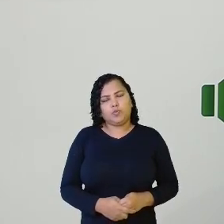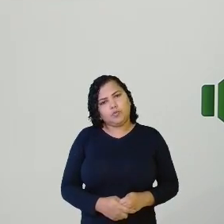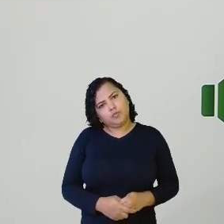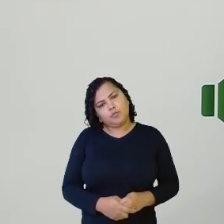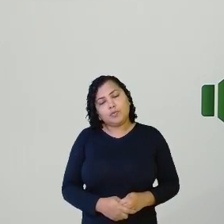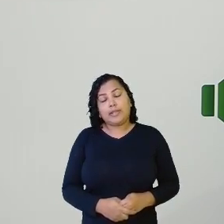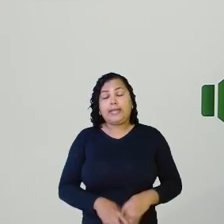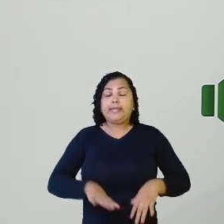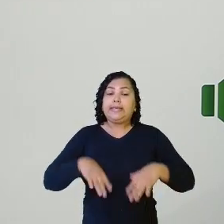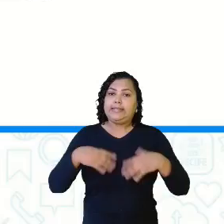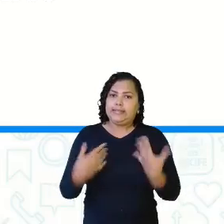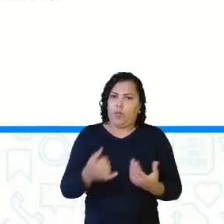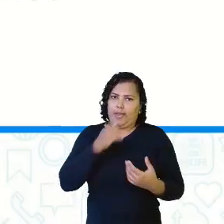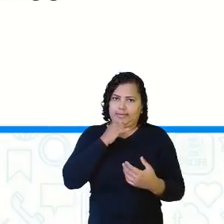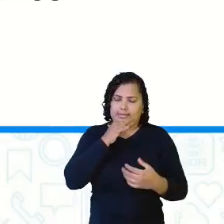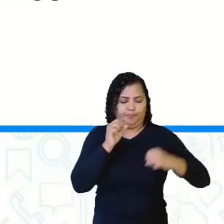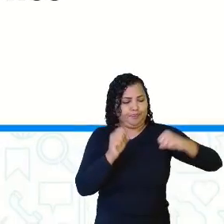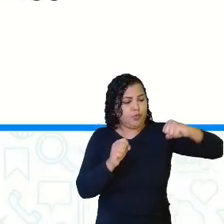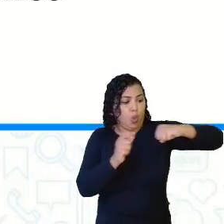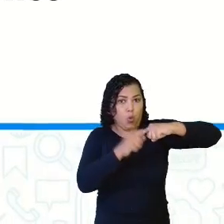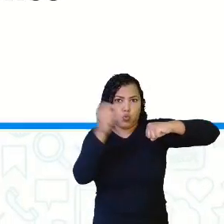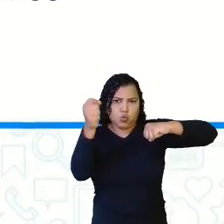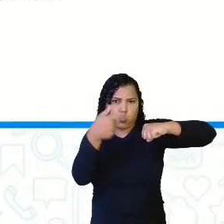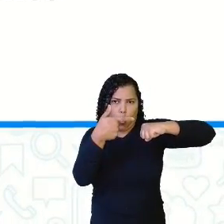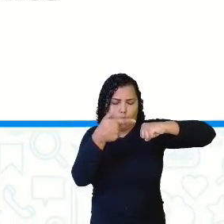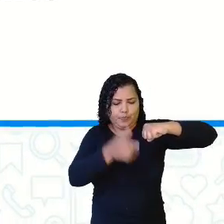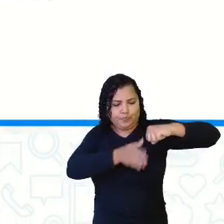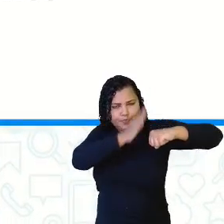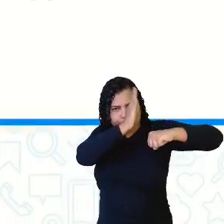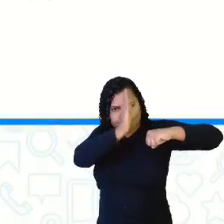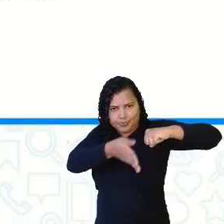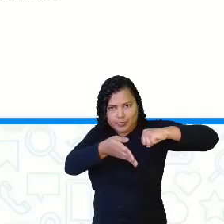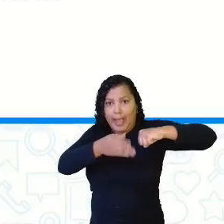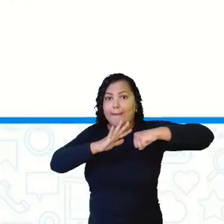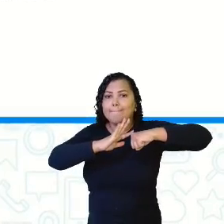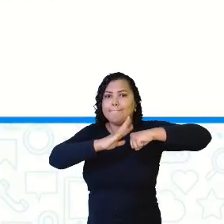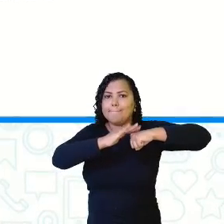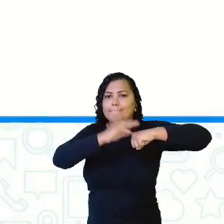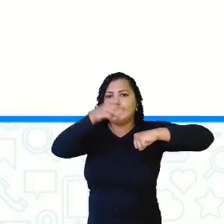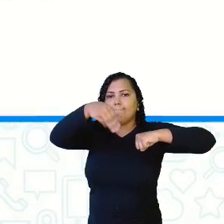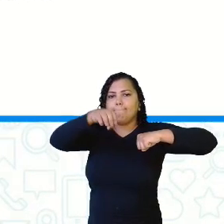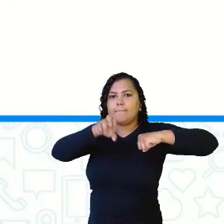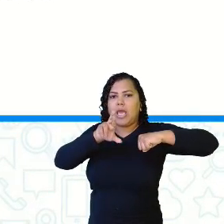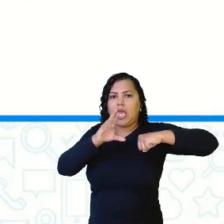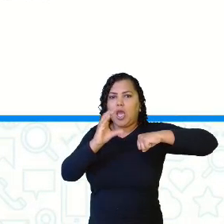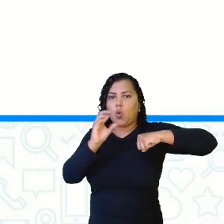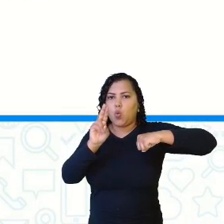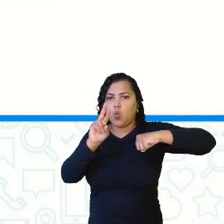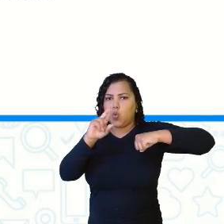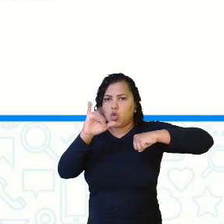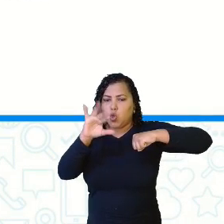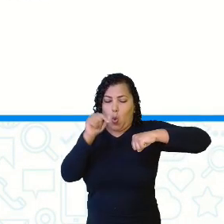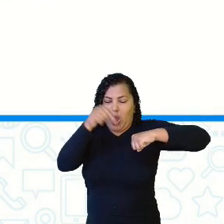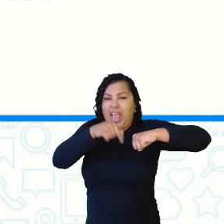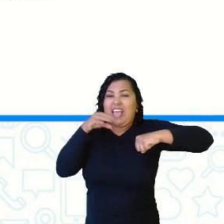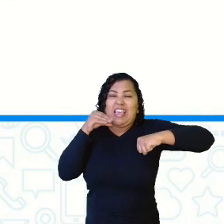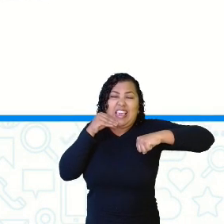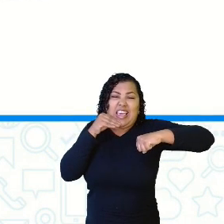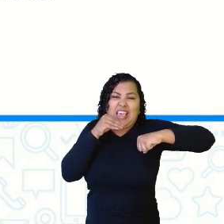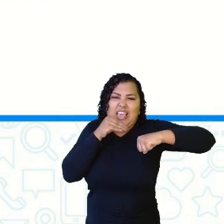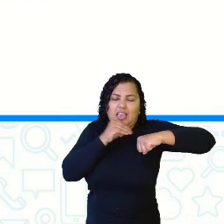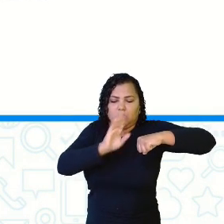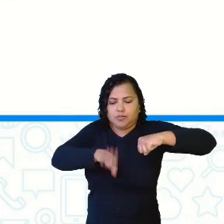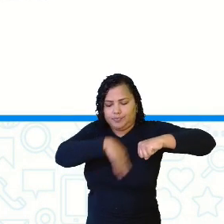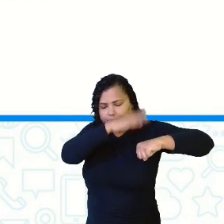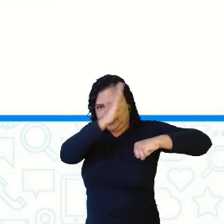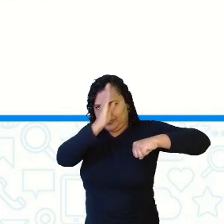Se ela estivesse mais perto do Sol, a temperatura do planeta seria muito elevada. E isso, com certeza, não favoreceria a